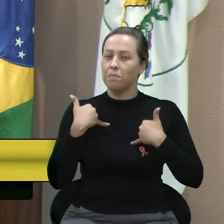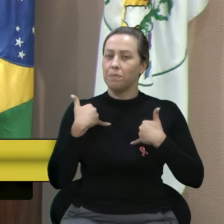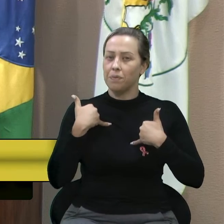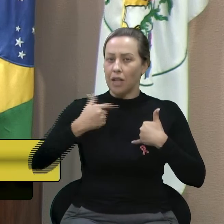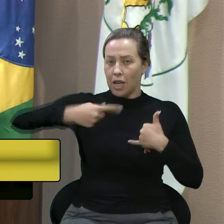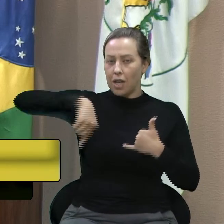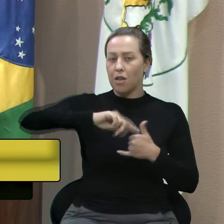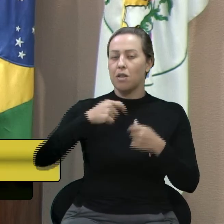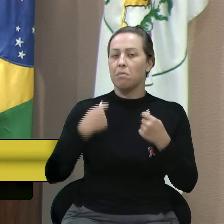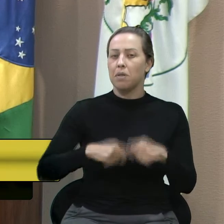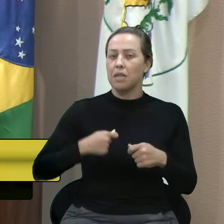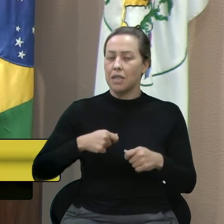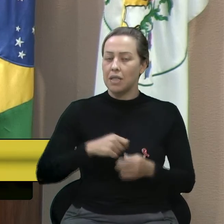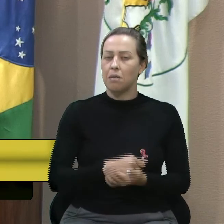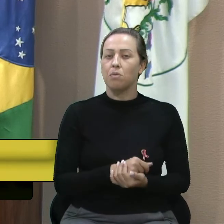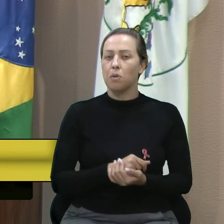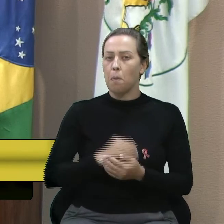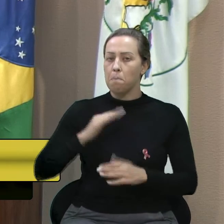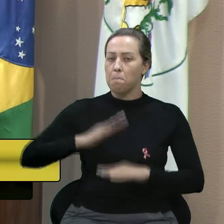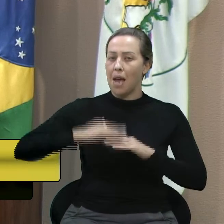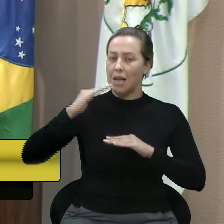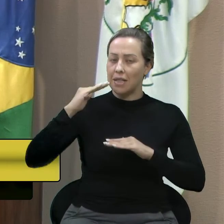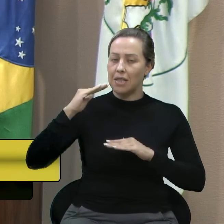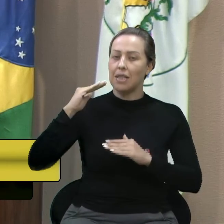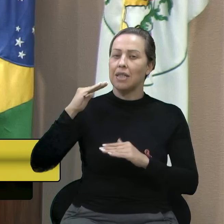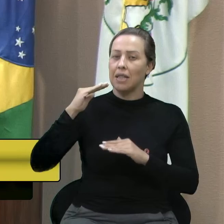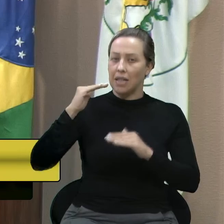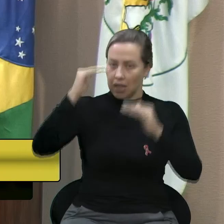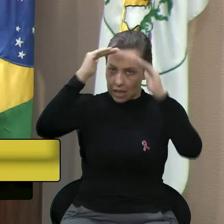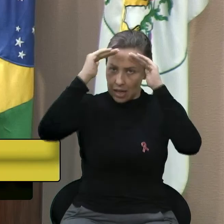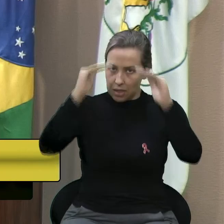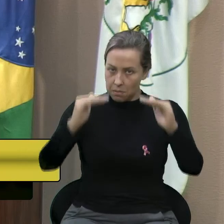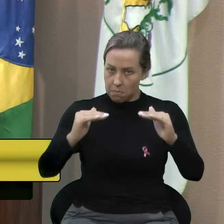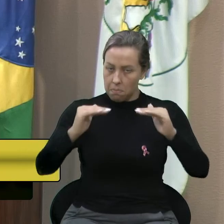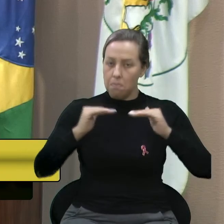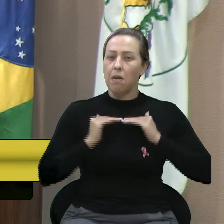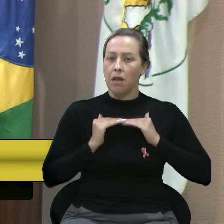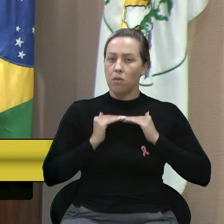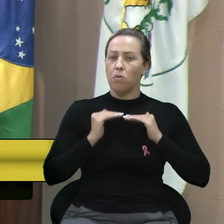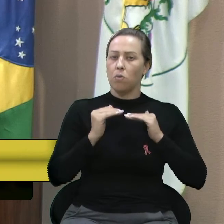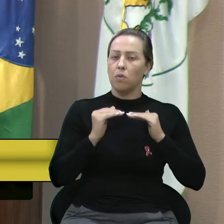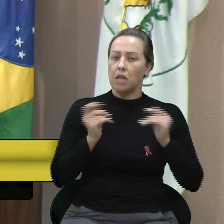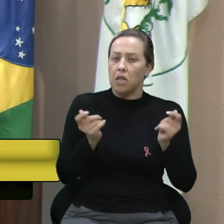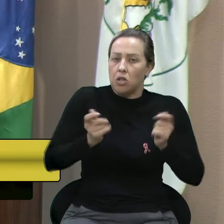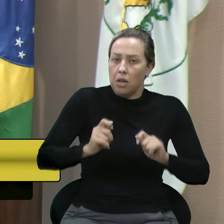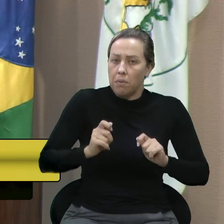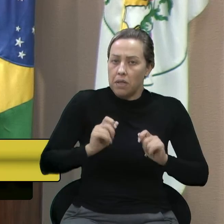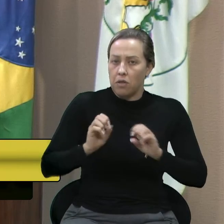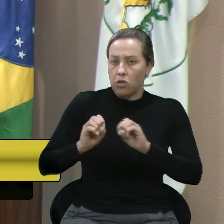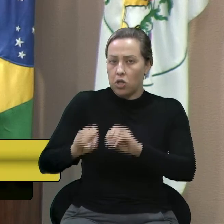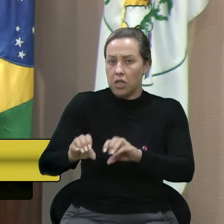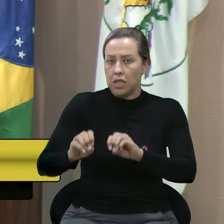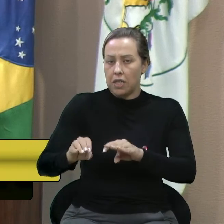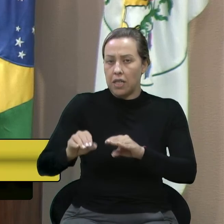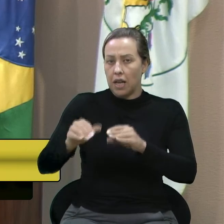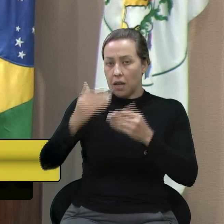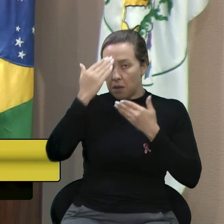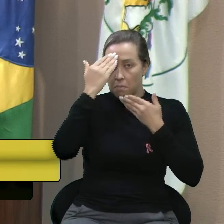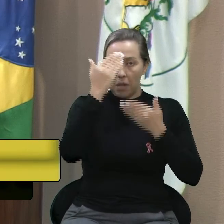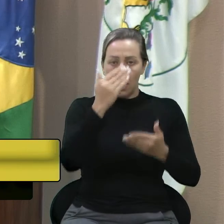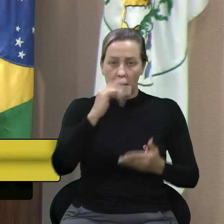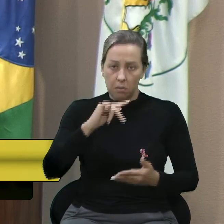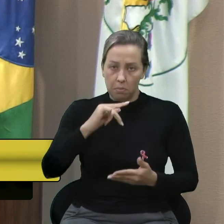nós precisamos cada vez mais de respeito e de condições de ensinar. Era isso, senhor